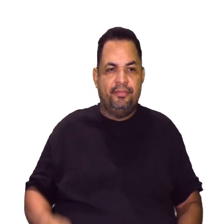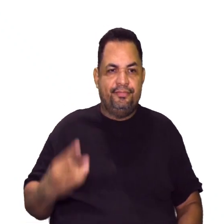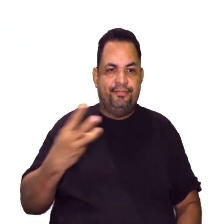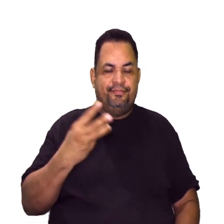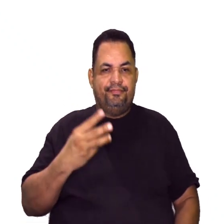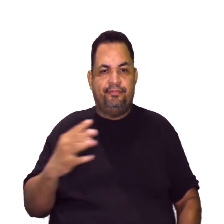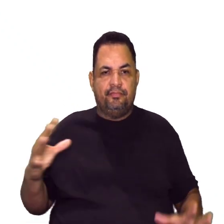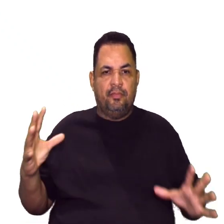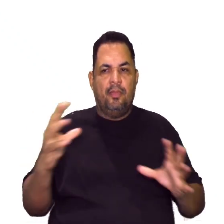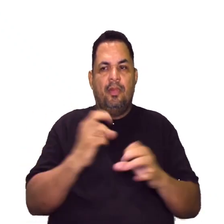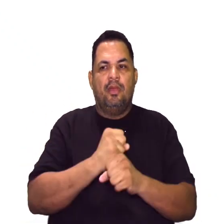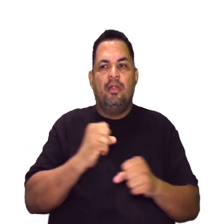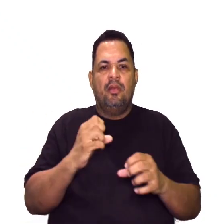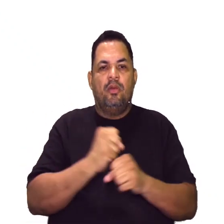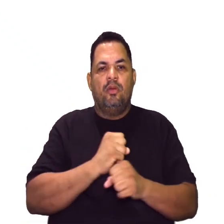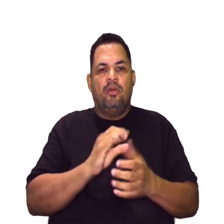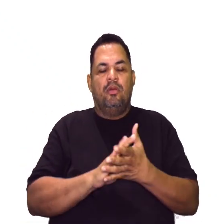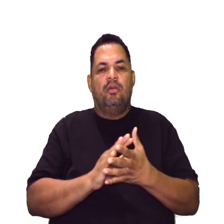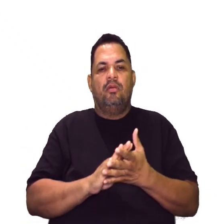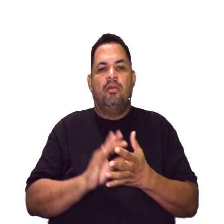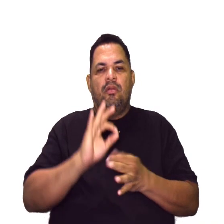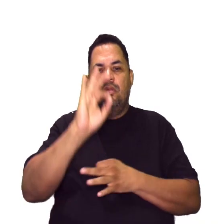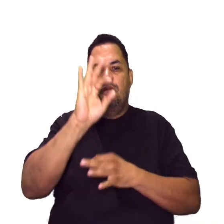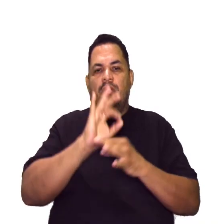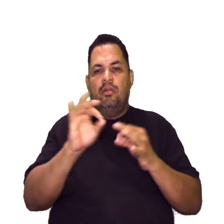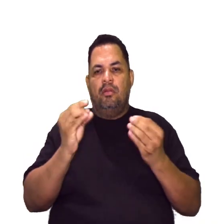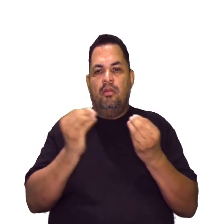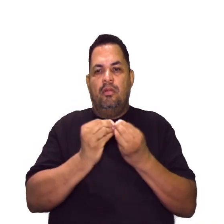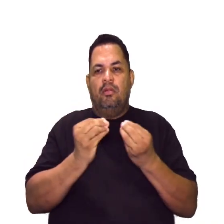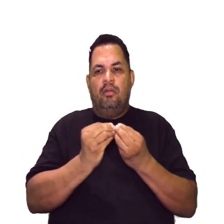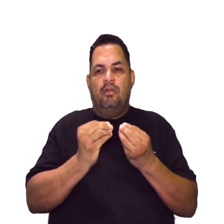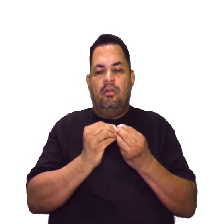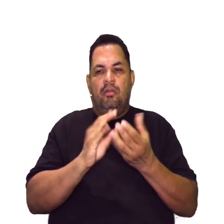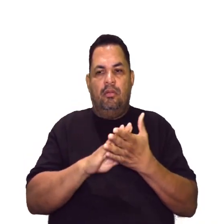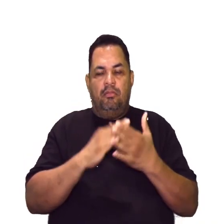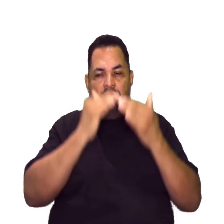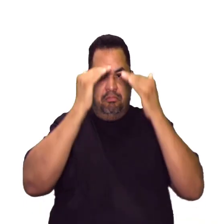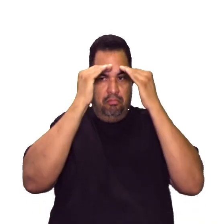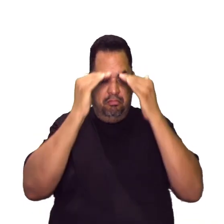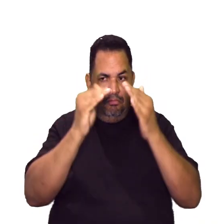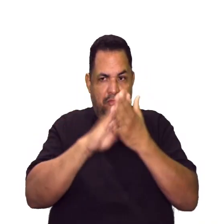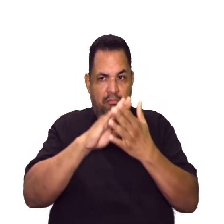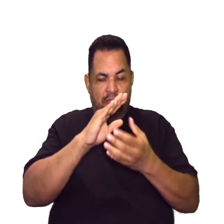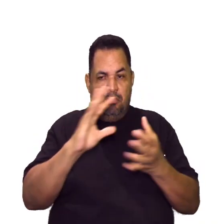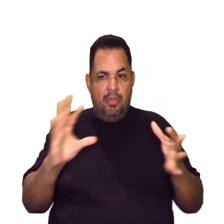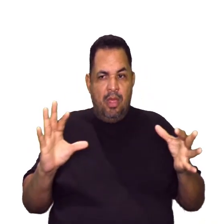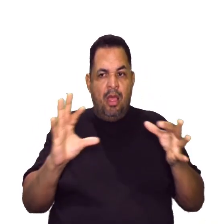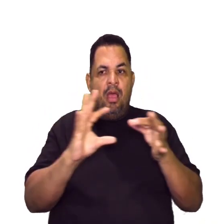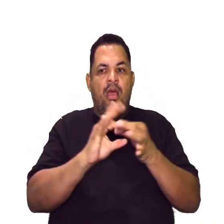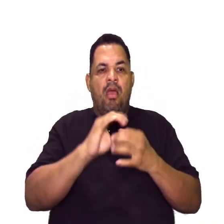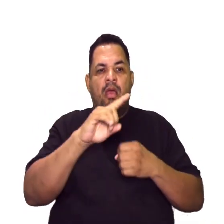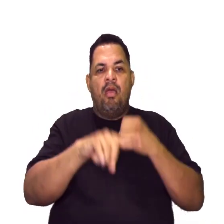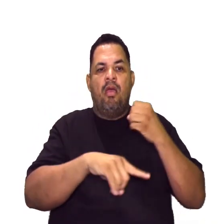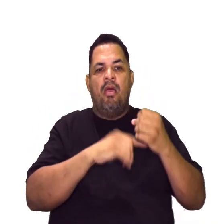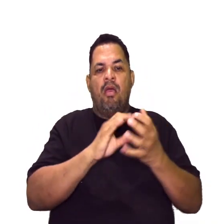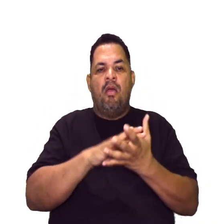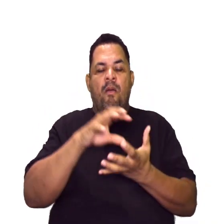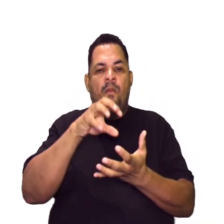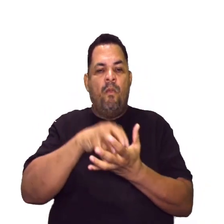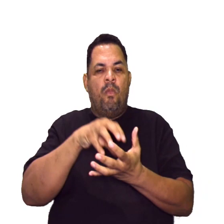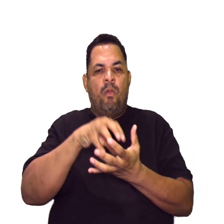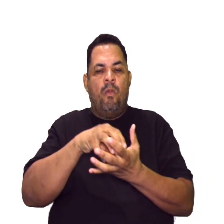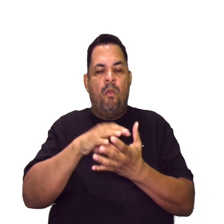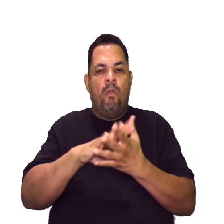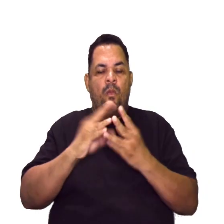determina a geometria molecular, considerando apenas os átomos unidos ao átomo central.